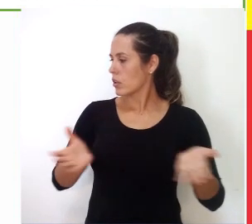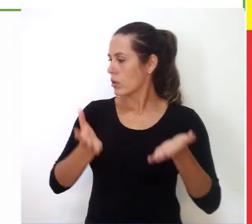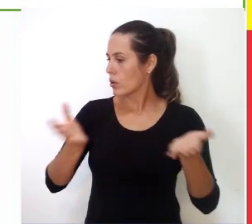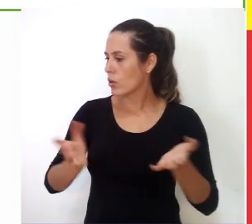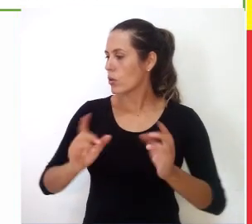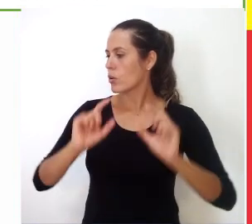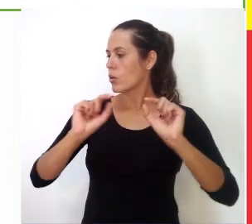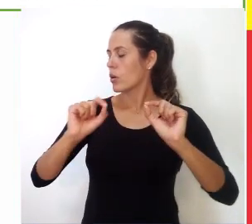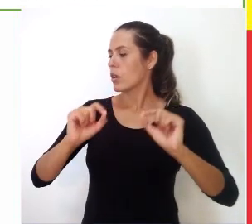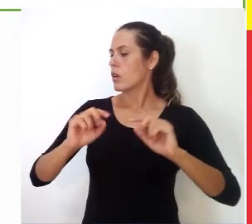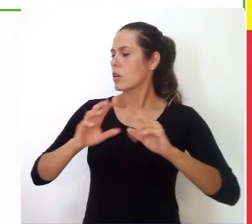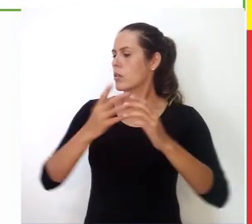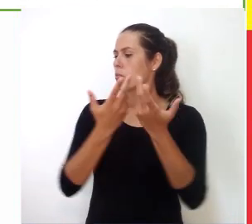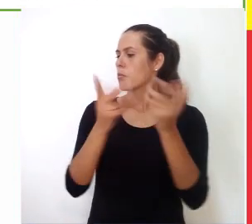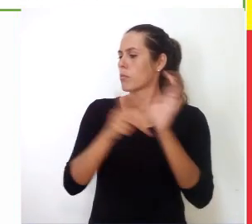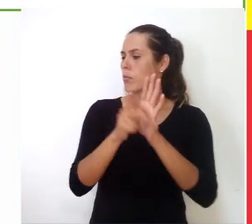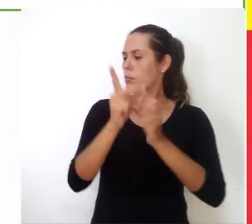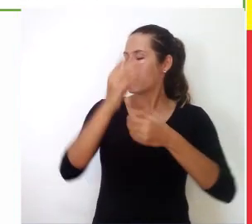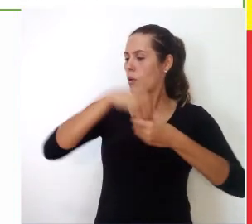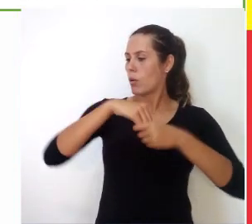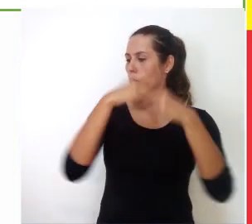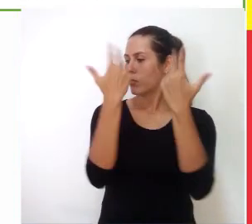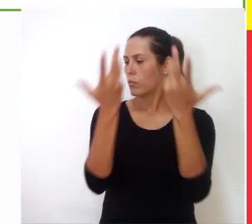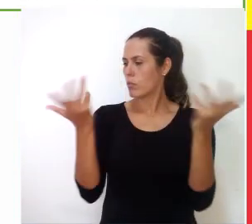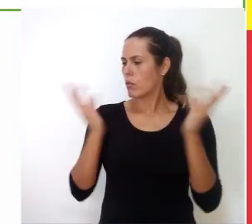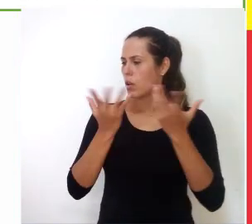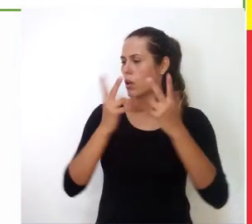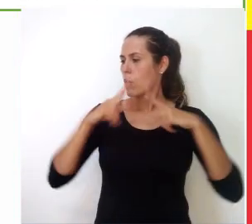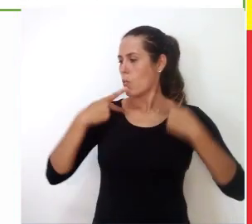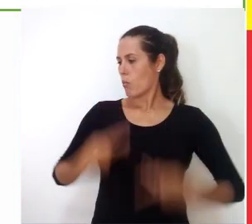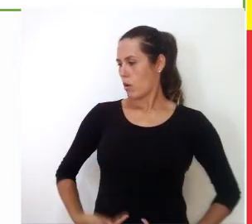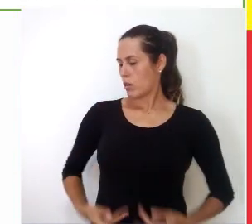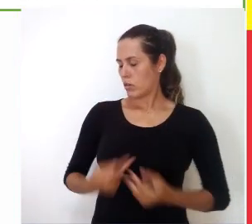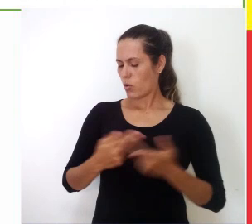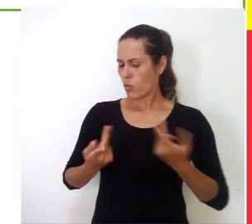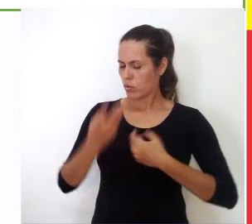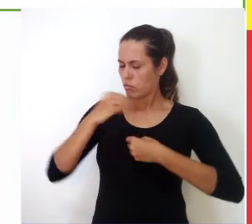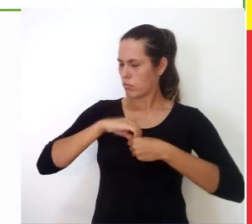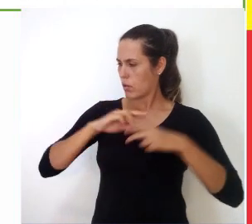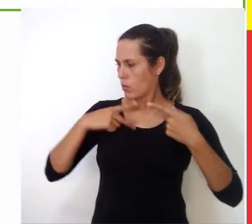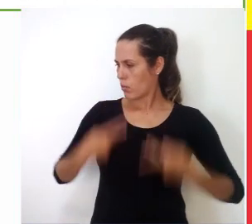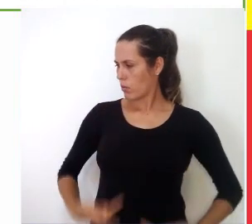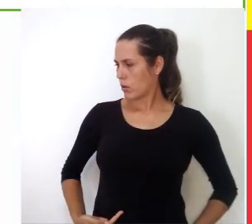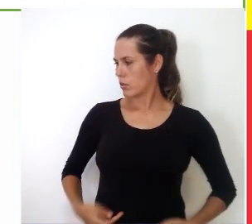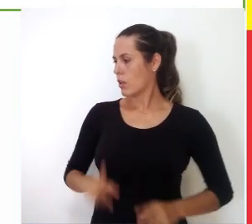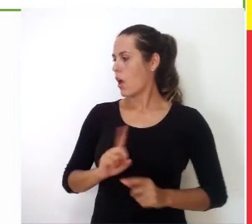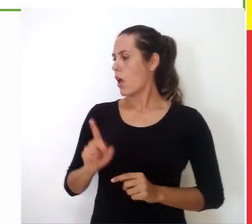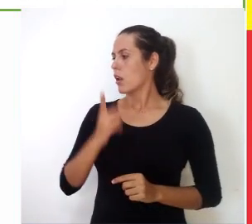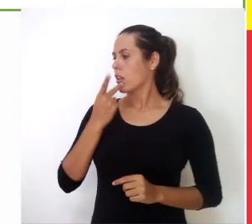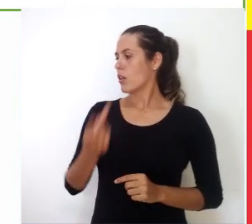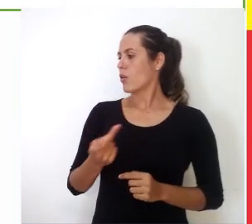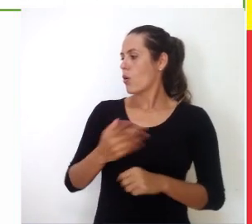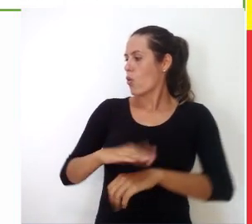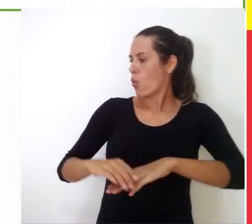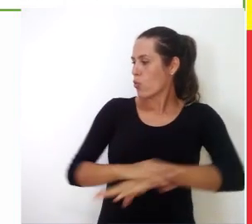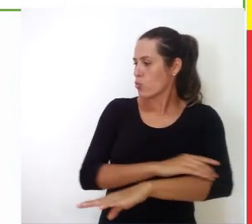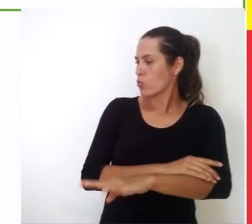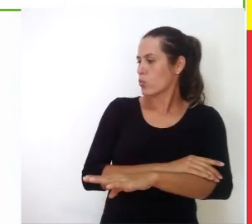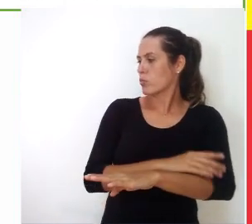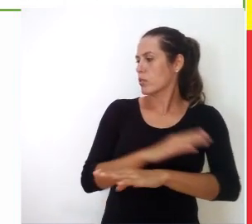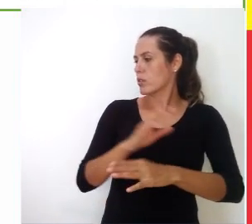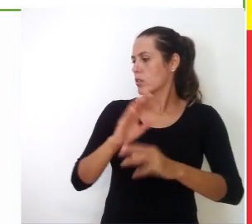costumes sociais e as tradições existentes em uma sociedade determinada, a não ser que sejam contrárias à